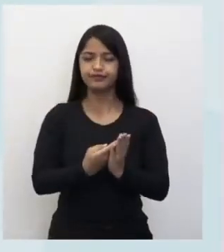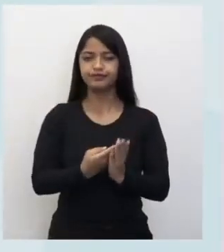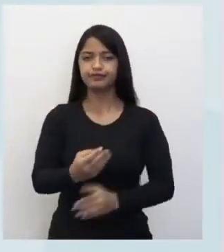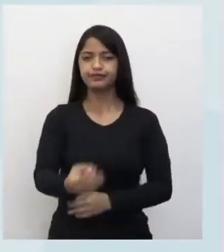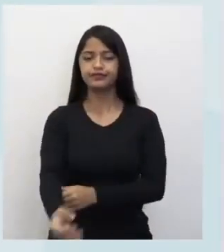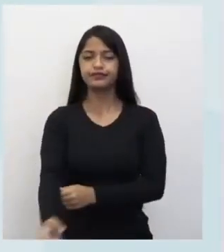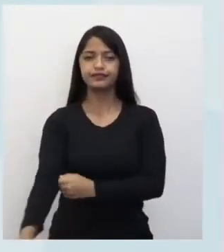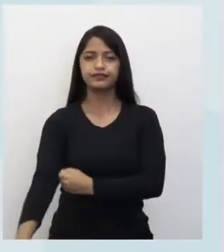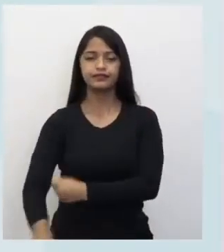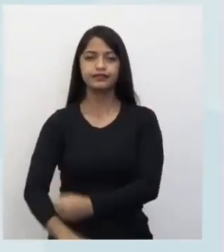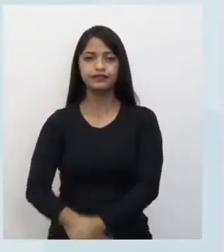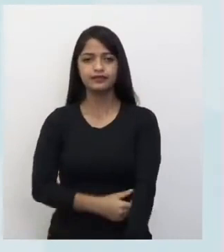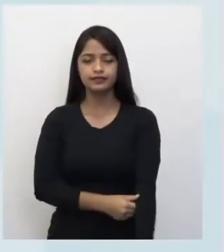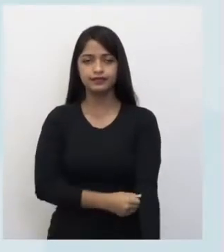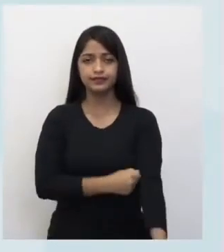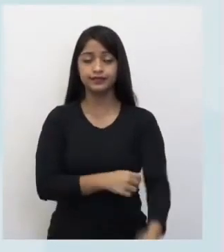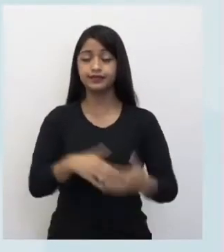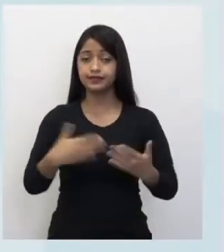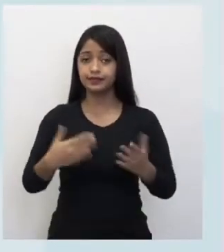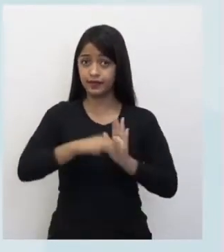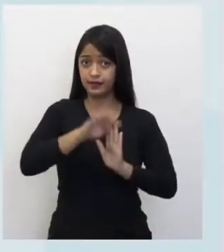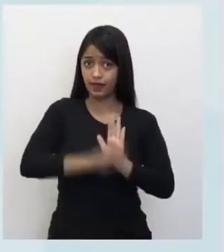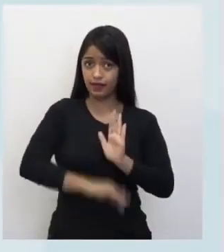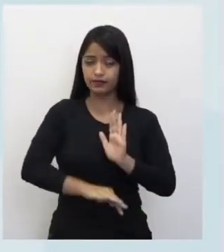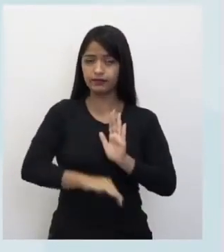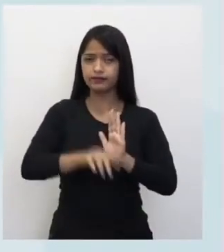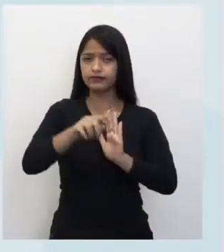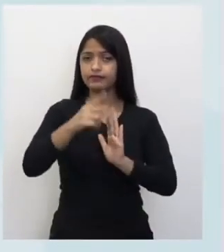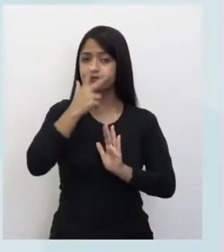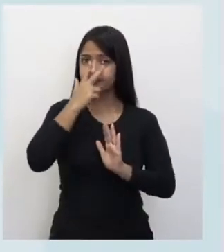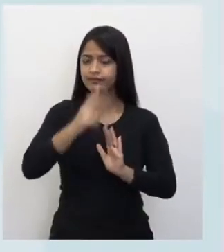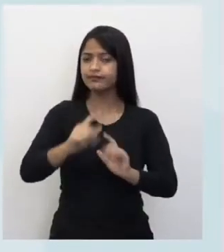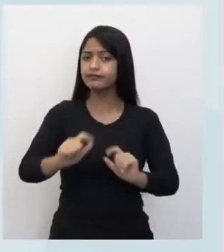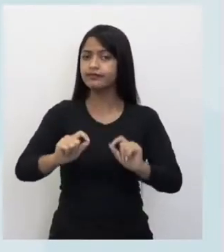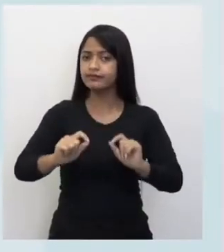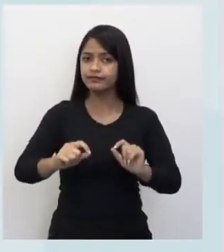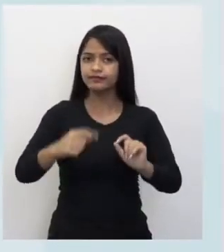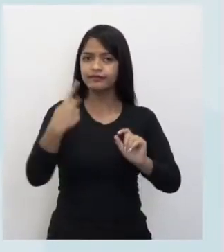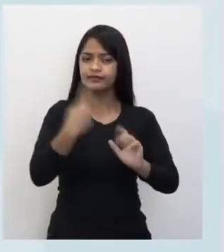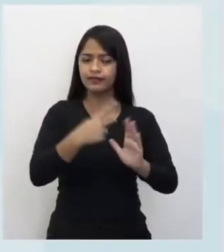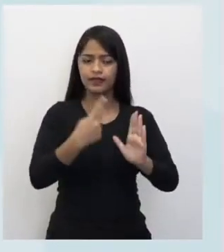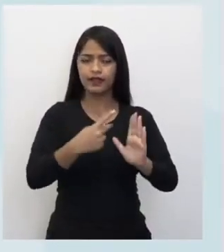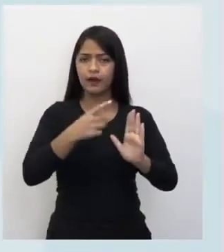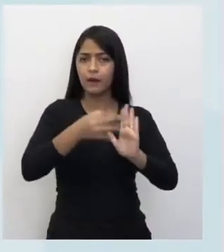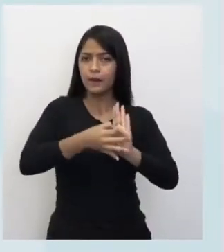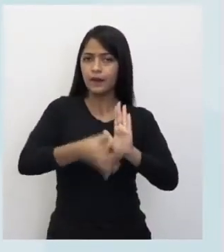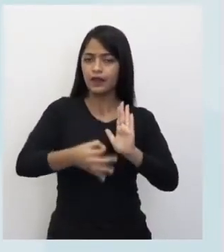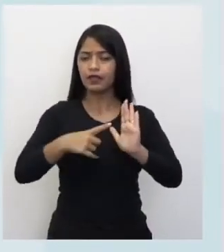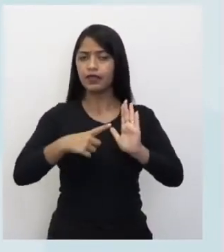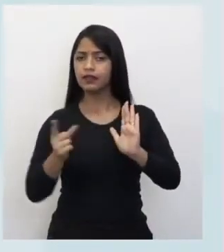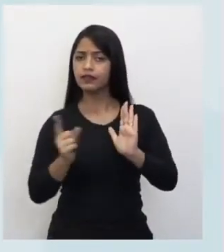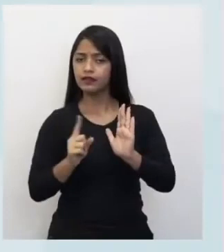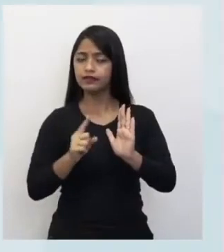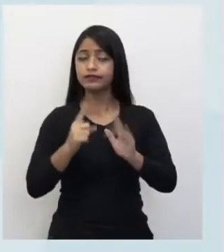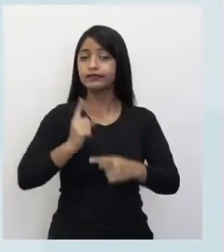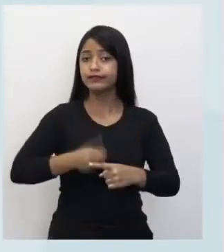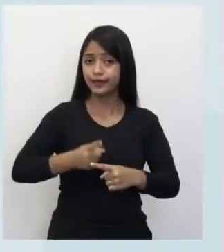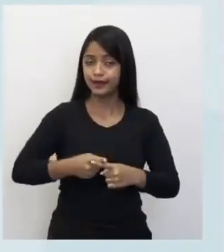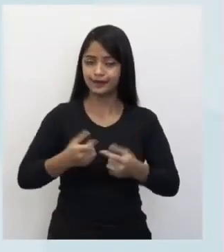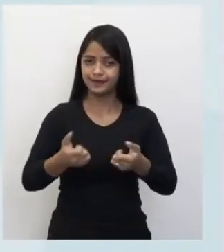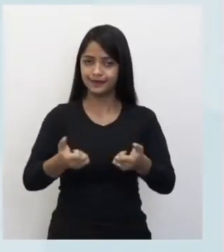pessoal. No texto, você considera que houve imparcialidade? Justifique sua resposta. Muito